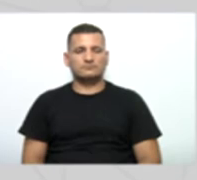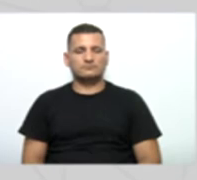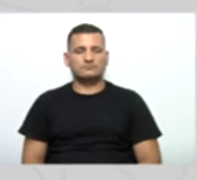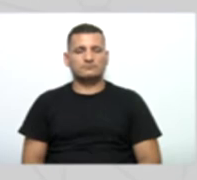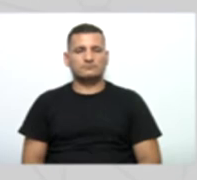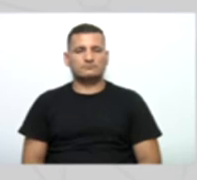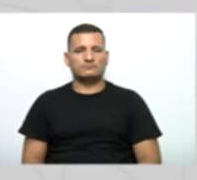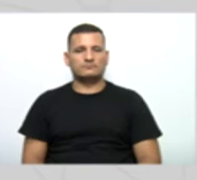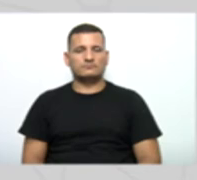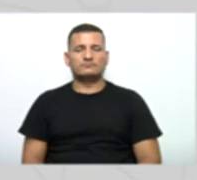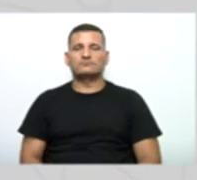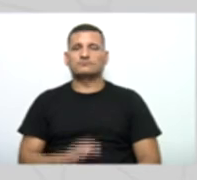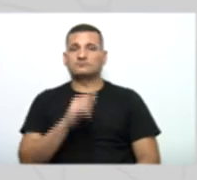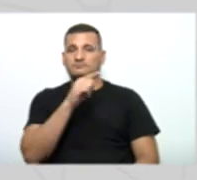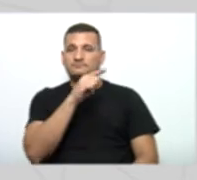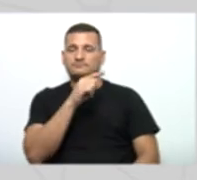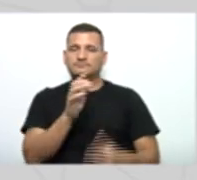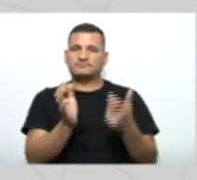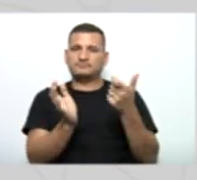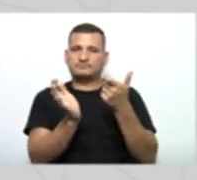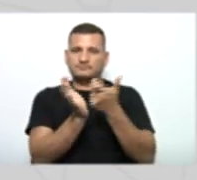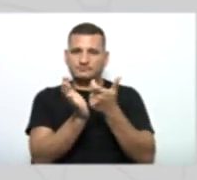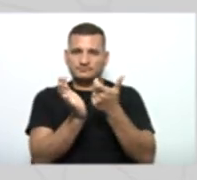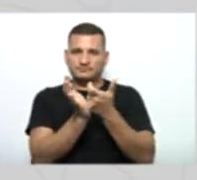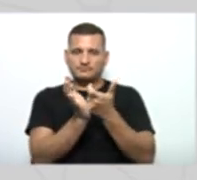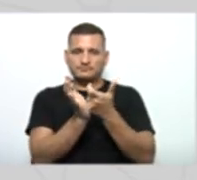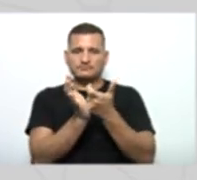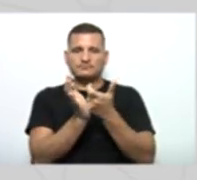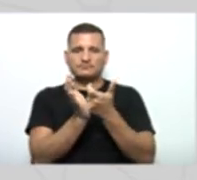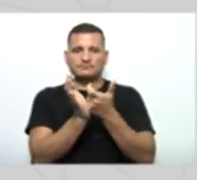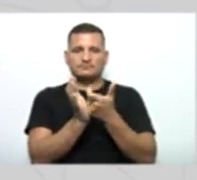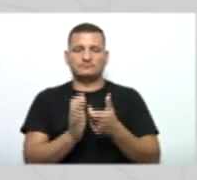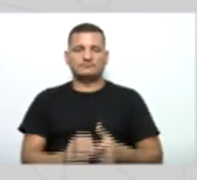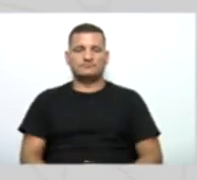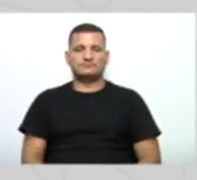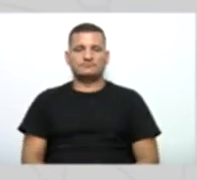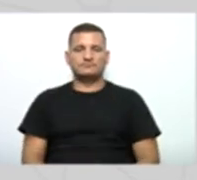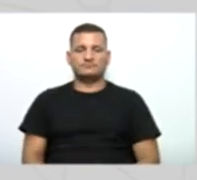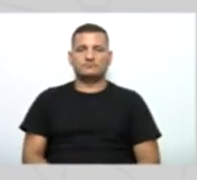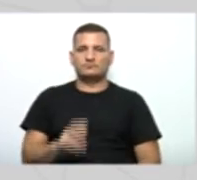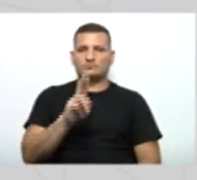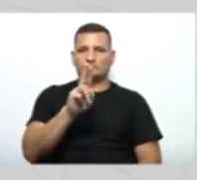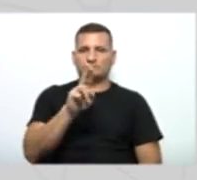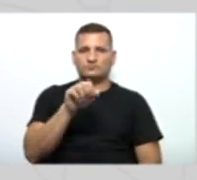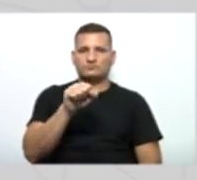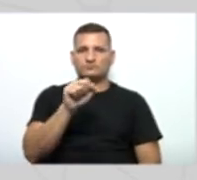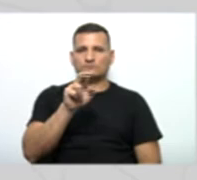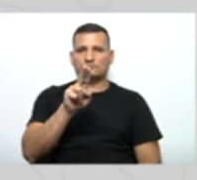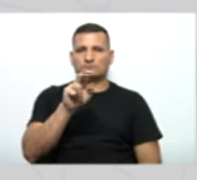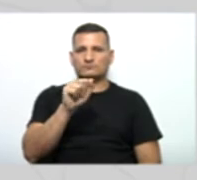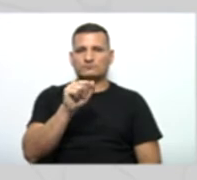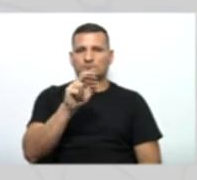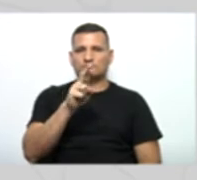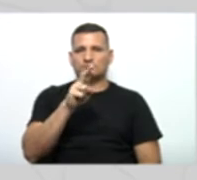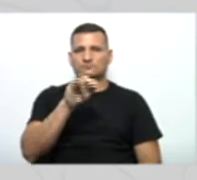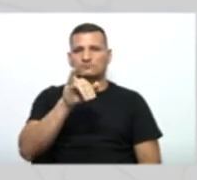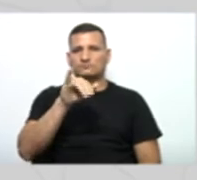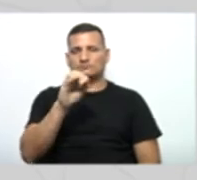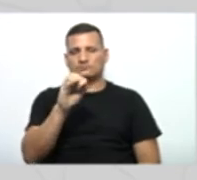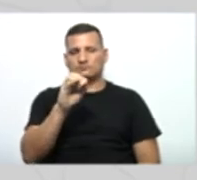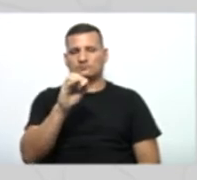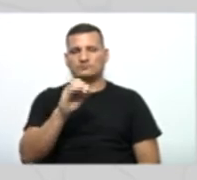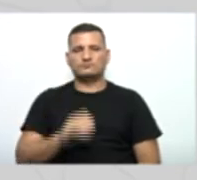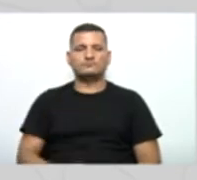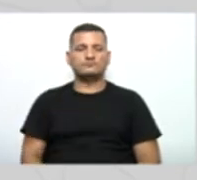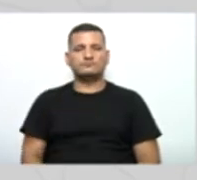Vamos dizer que essa classe vai ser a classe usuário. Como assim usuário, professor? Sabe quando